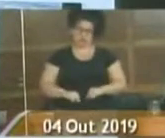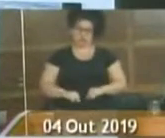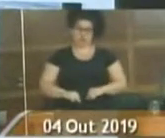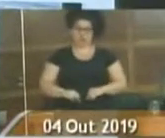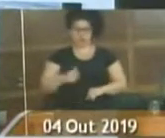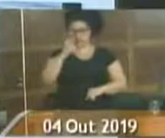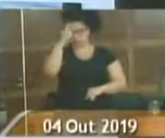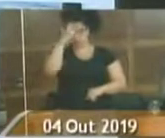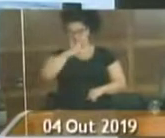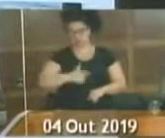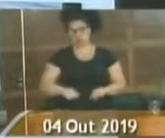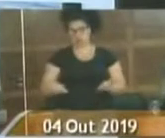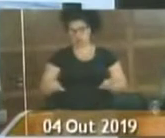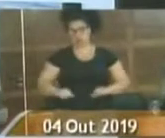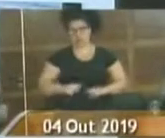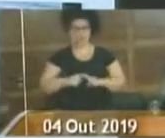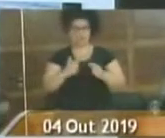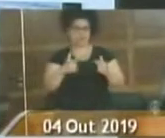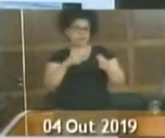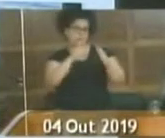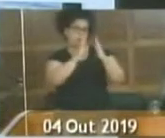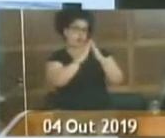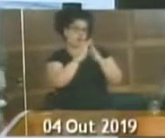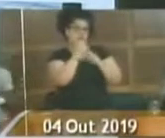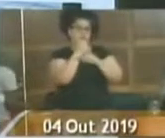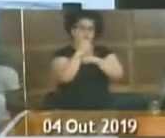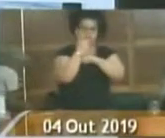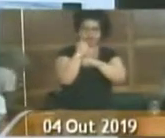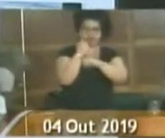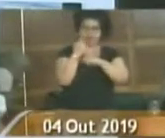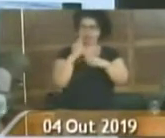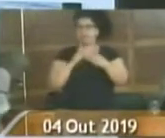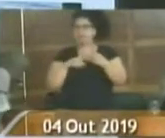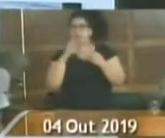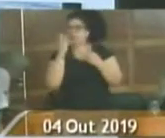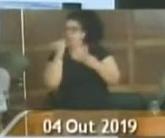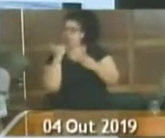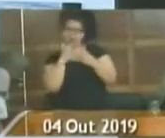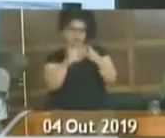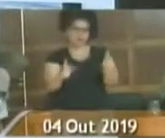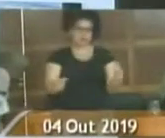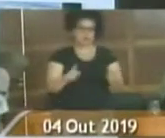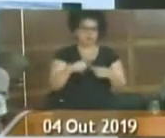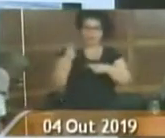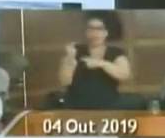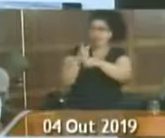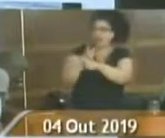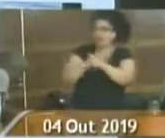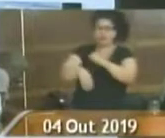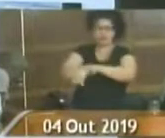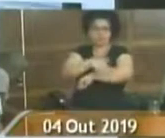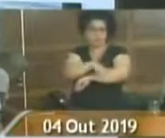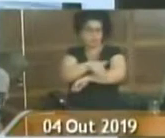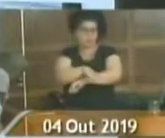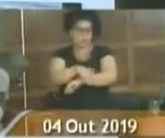fisicamente, né? Porque não vai ter mais uma casa para se proteger, não vai ter mais comida, vai ter que disputar com todos aqueles animais que já